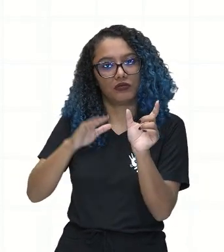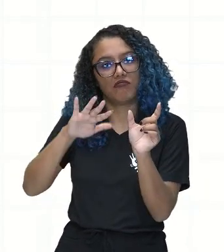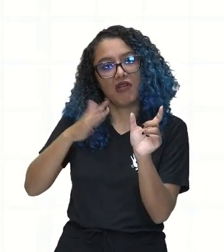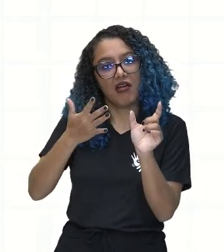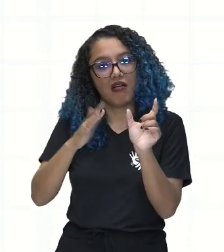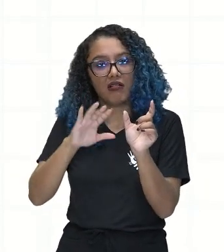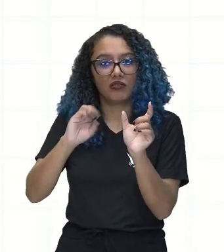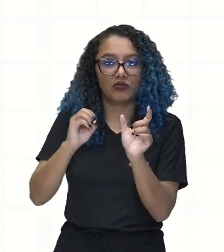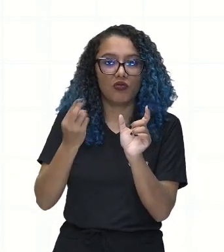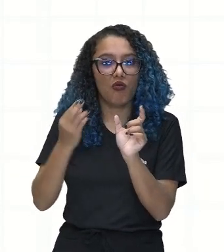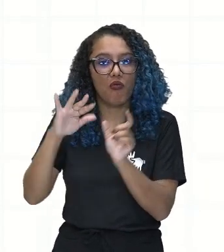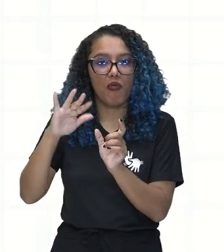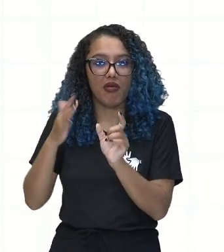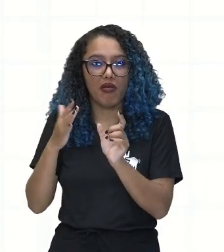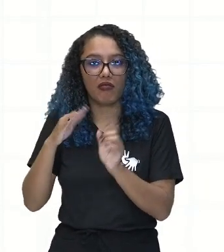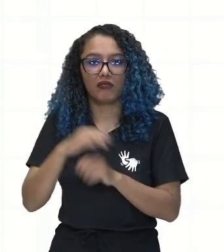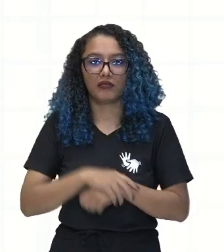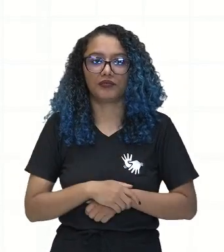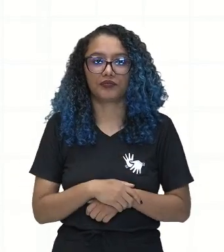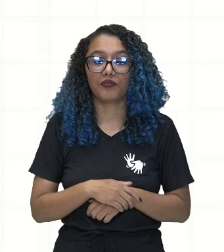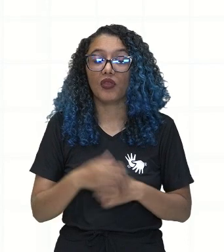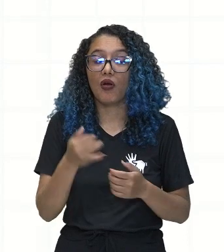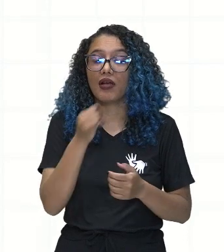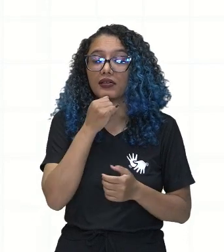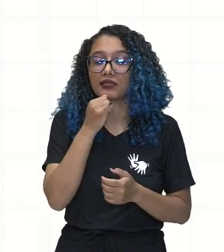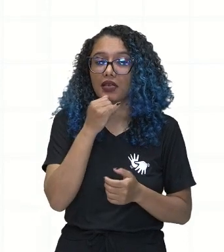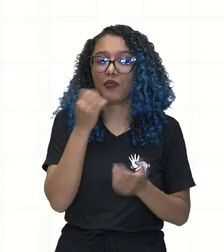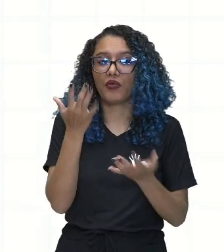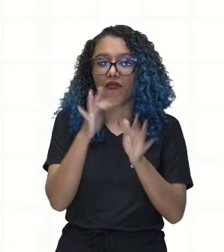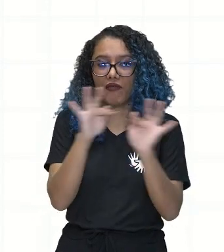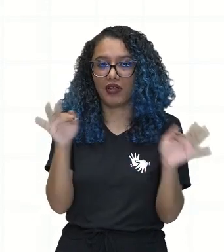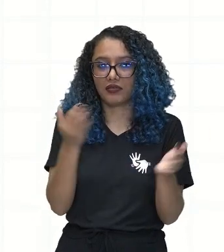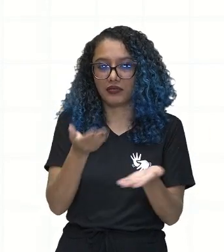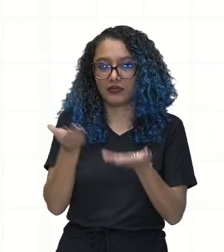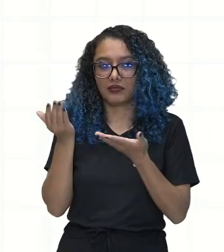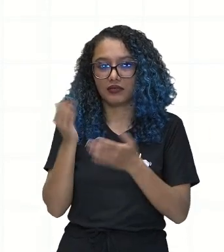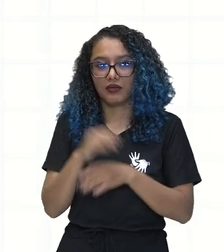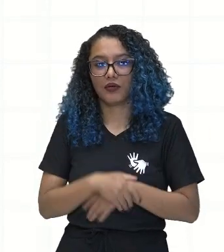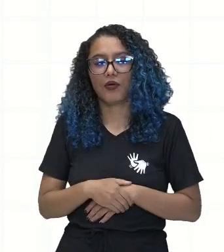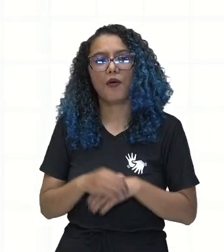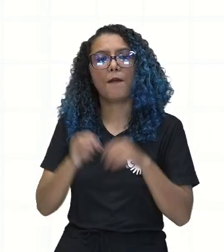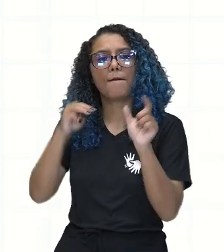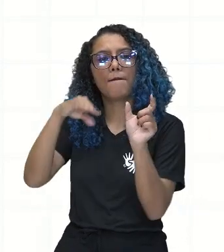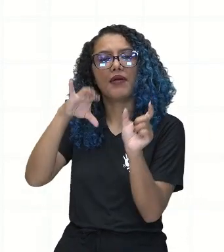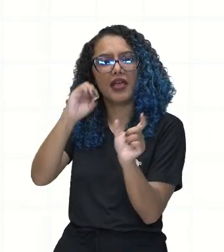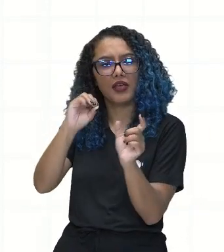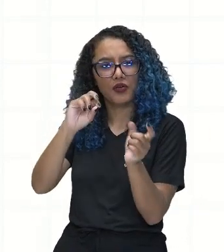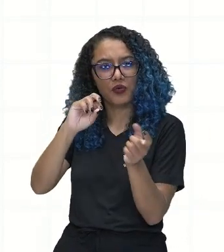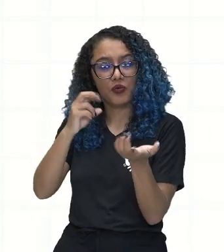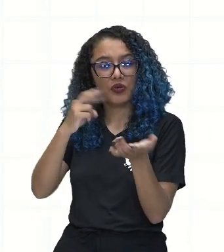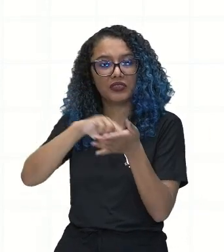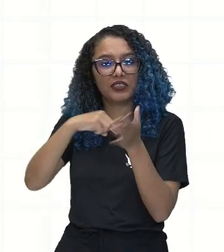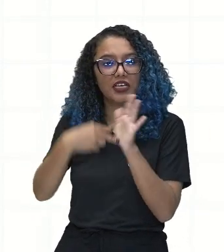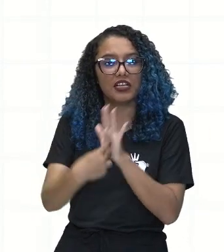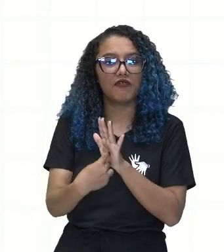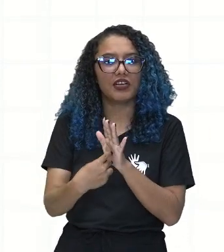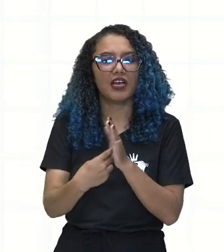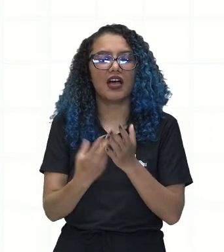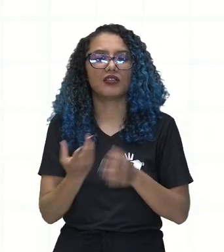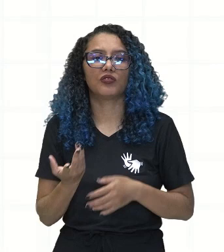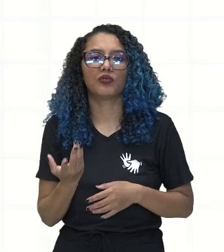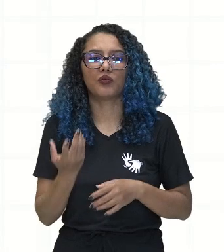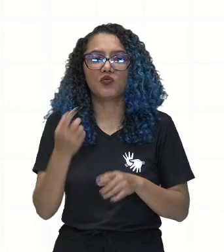ficou meio nervosa. Nota que esse meio aqui não é questão de numeral, inteiro, ela ficou inteira nervosa,